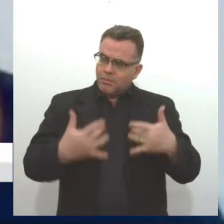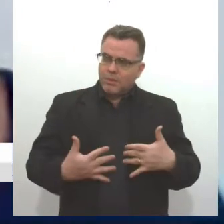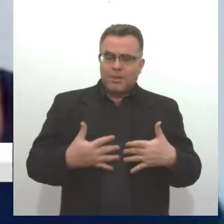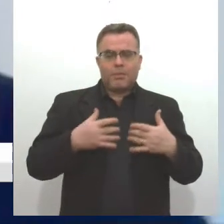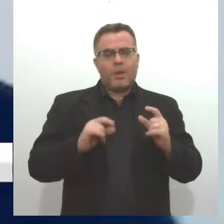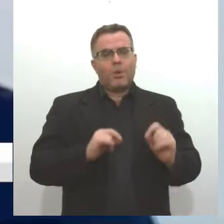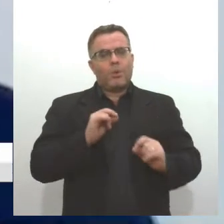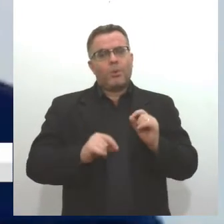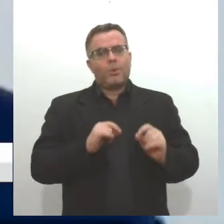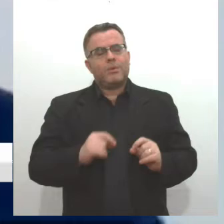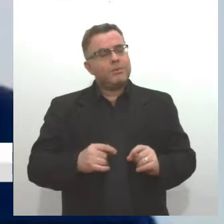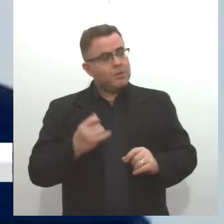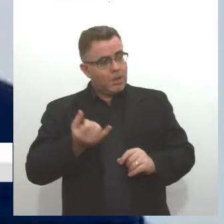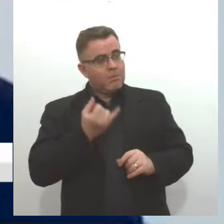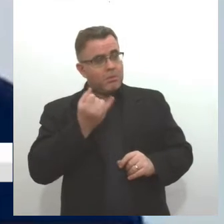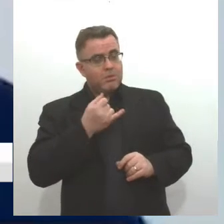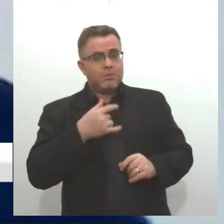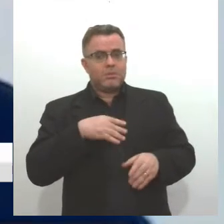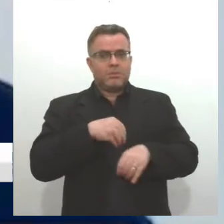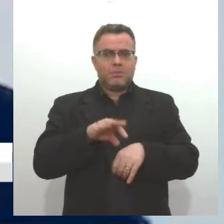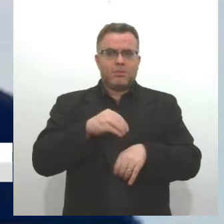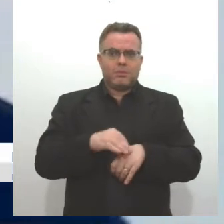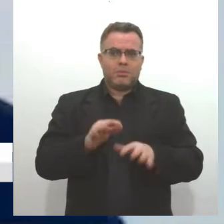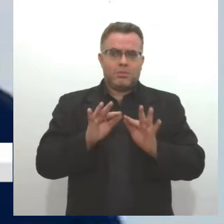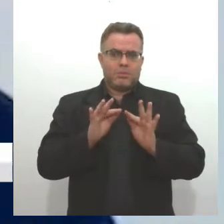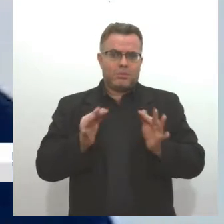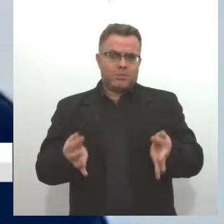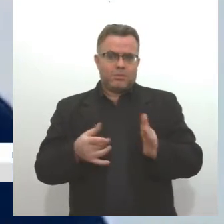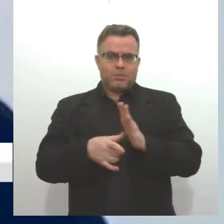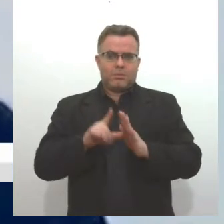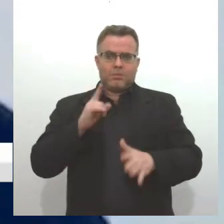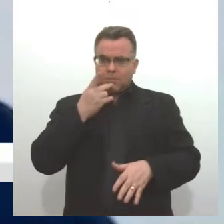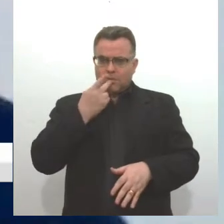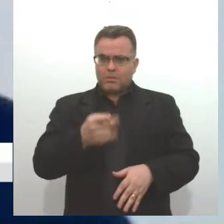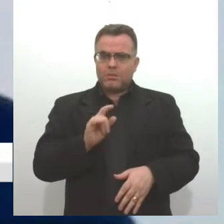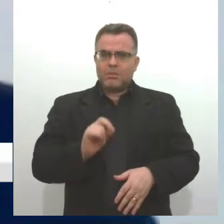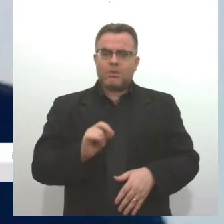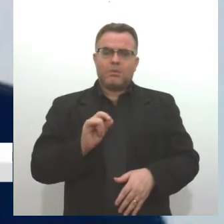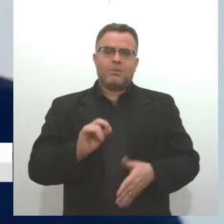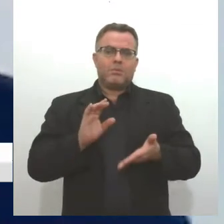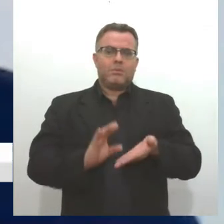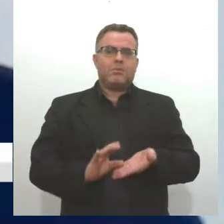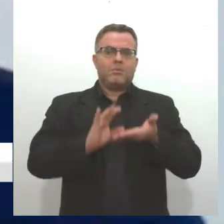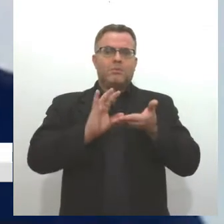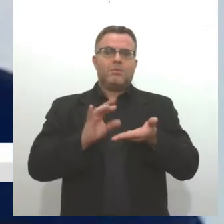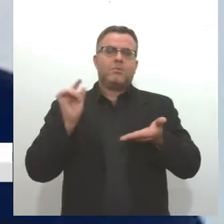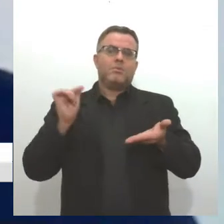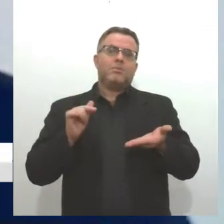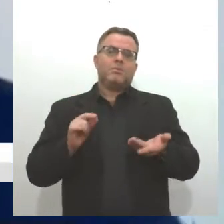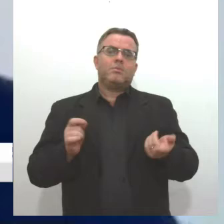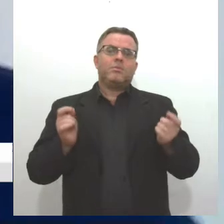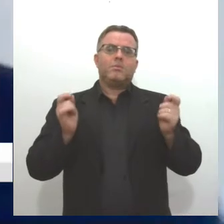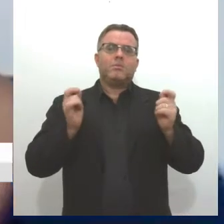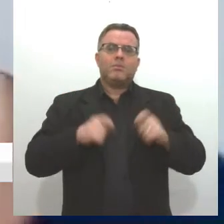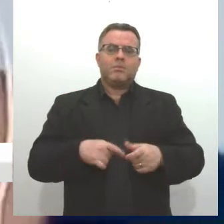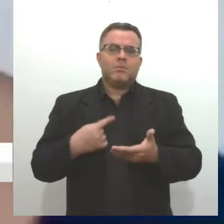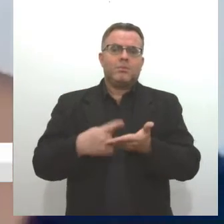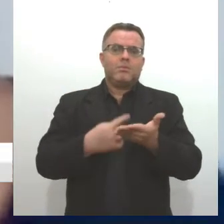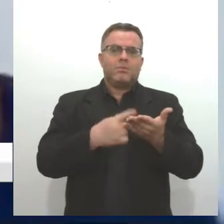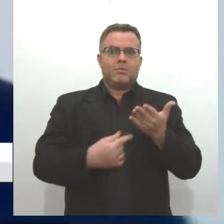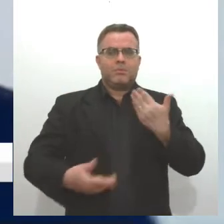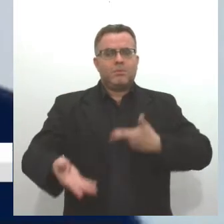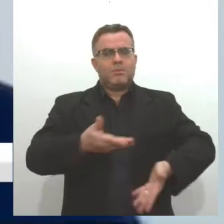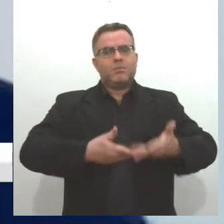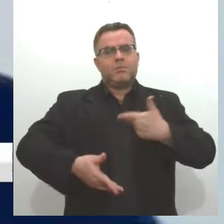para além dessa informação, né, como eu disse na minha fala inicial, o conselho é justamente essa possibilidade de diálogo, né,